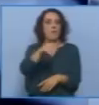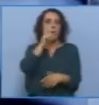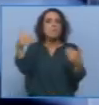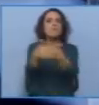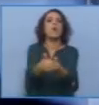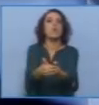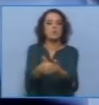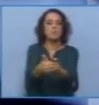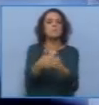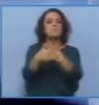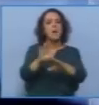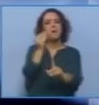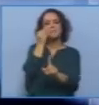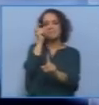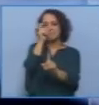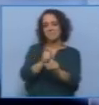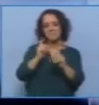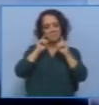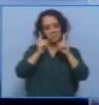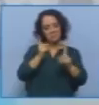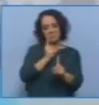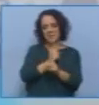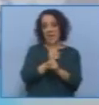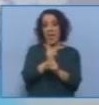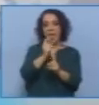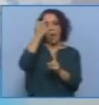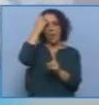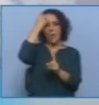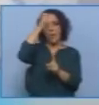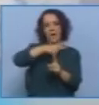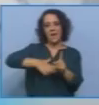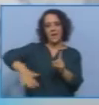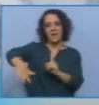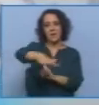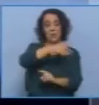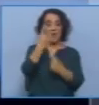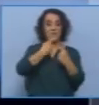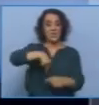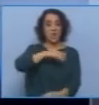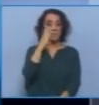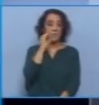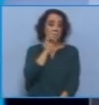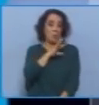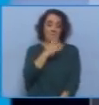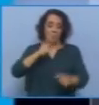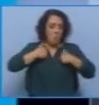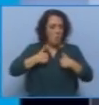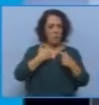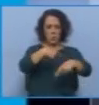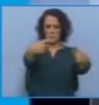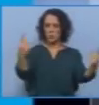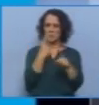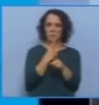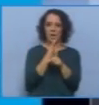continua a ser a pessoa que sempre foi. E eu acho que esse é o reino. E, infelizmente, nós muitas vezes apercebemos que nós próprios e os outros,